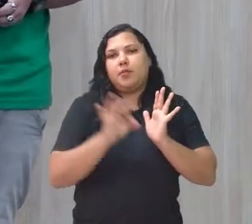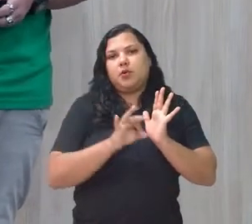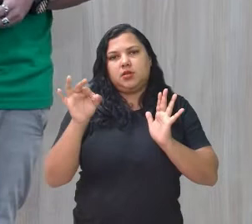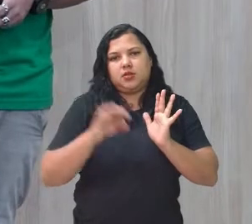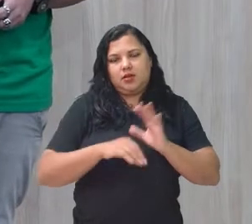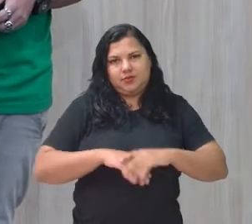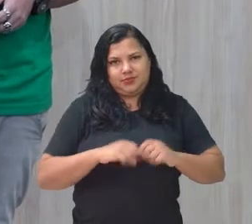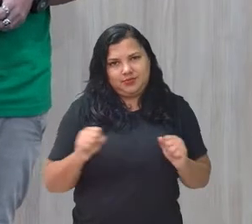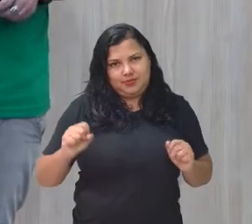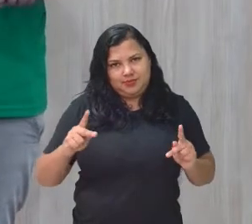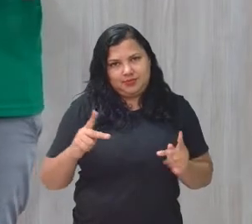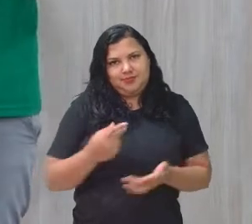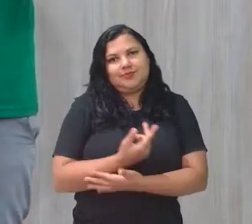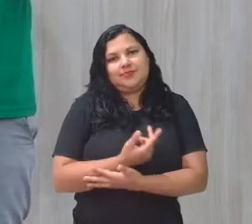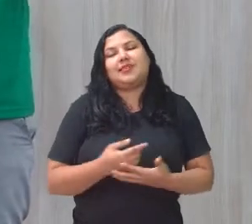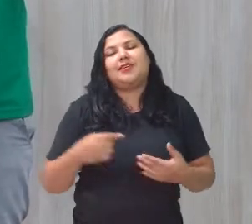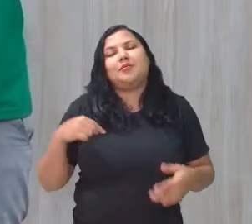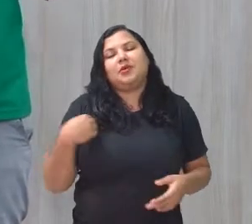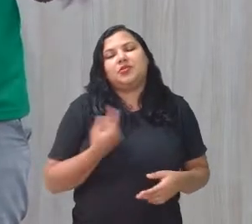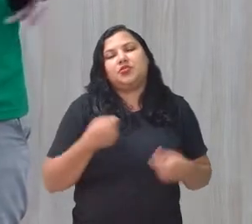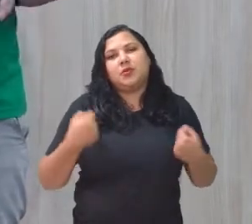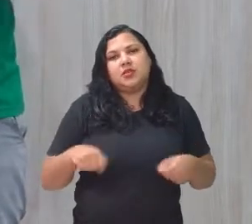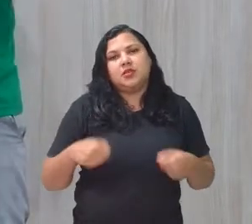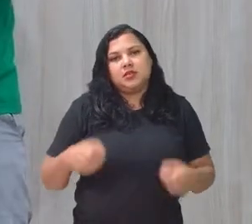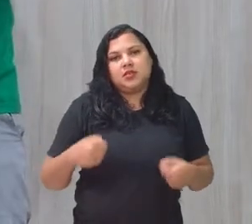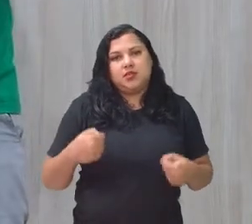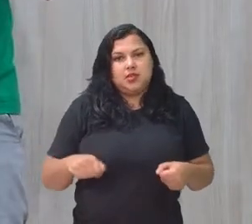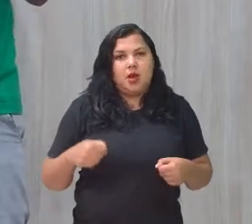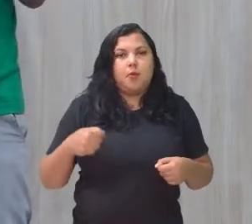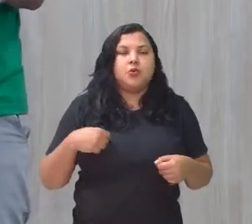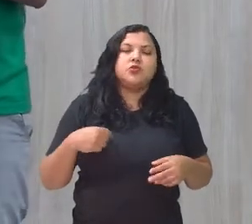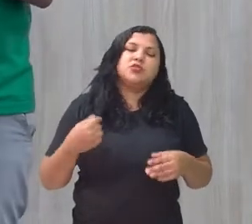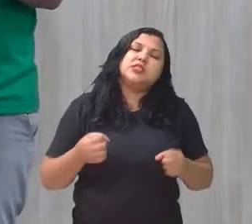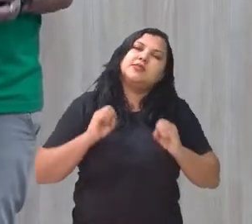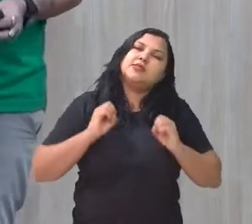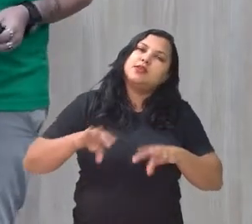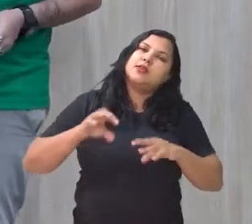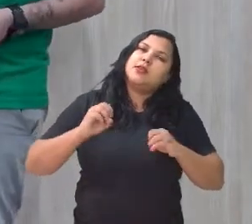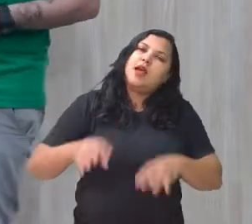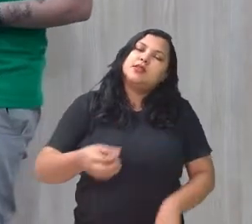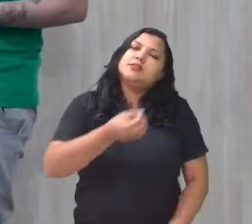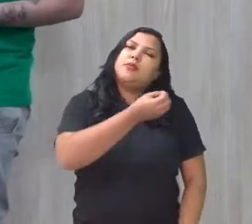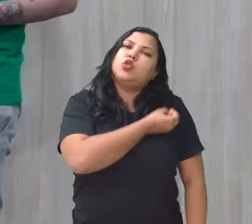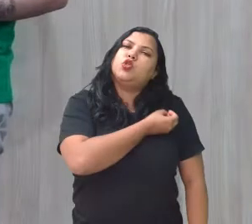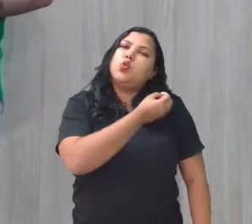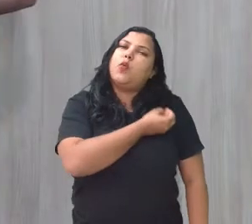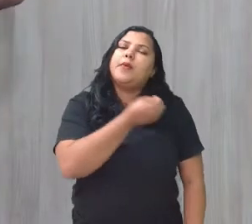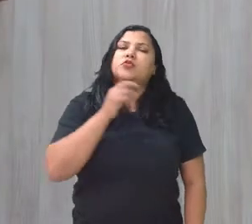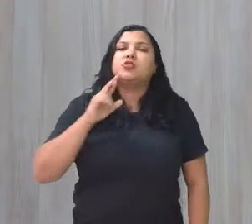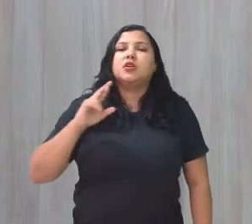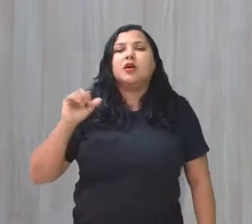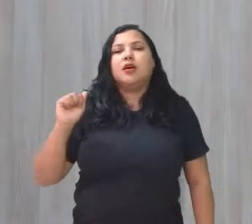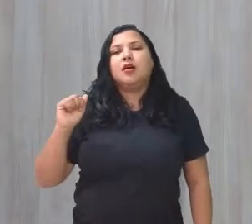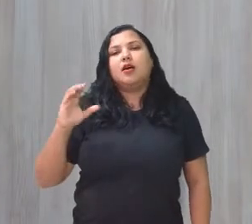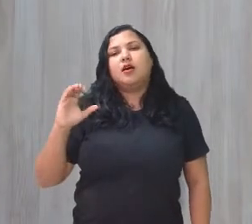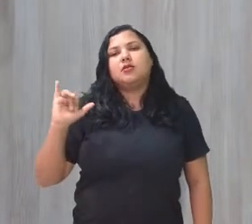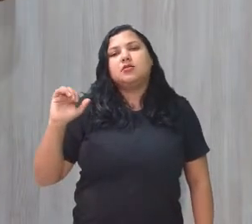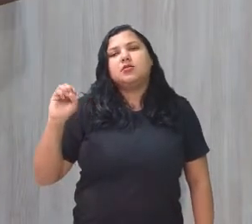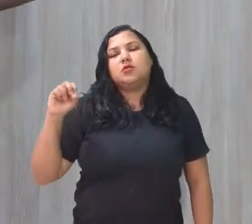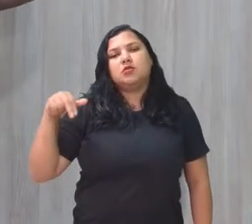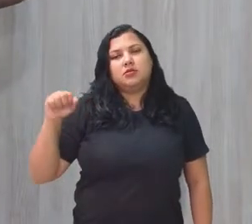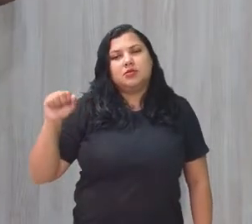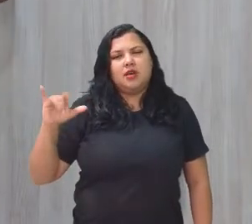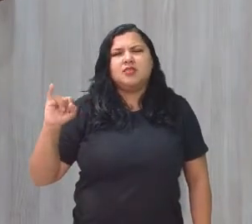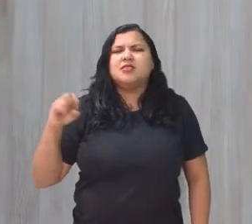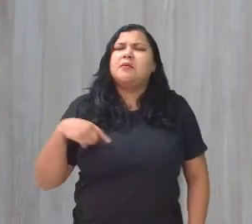está fazendo aqui. Mas a gente vai precisar fazer umas aulas de números racionais na forma decimal, mas eu diria que é basicamente isso que a